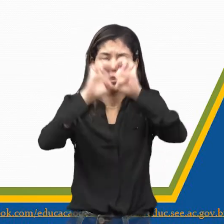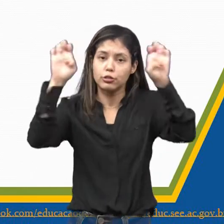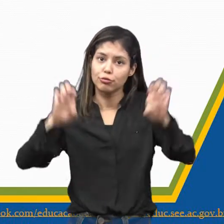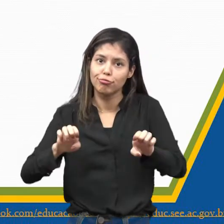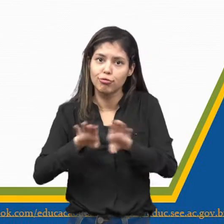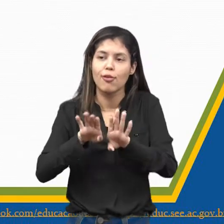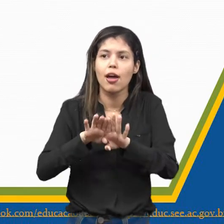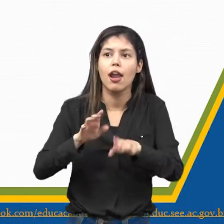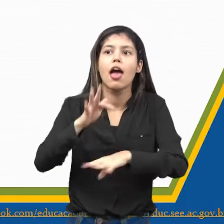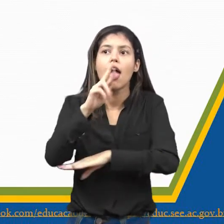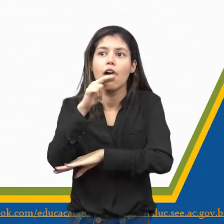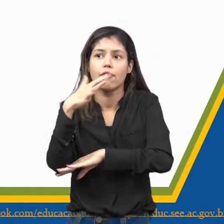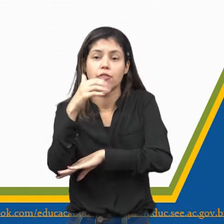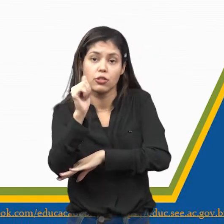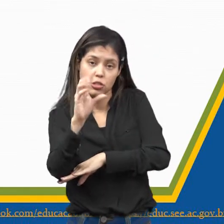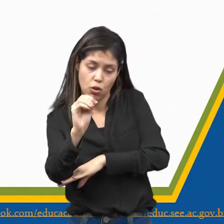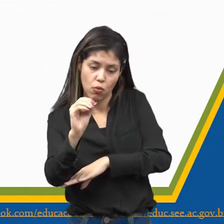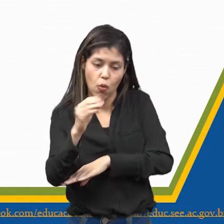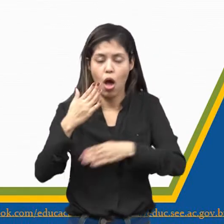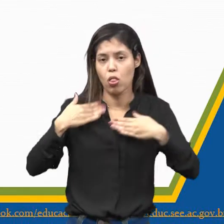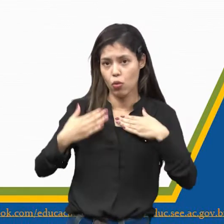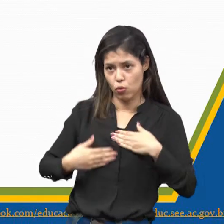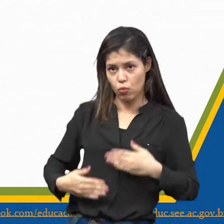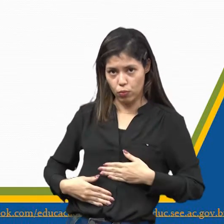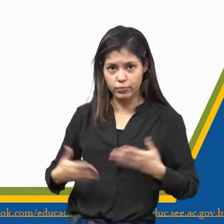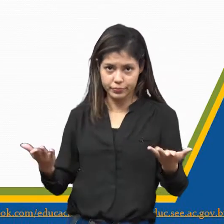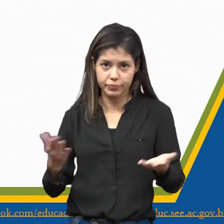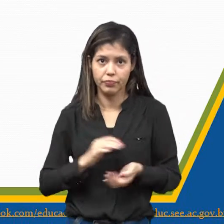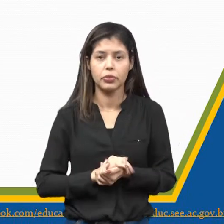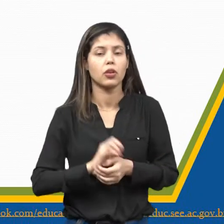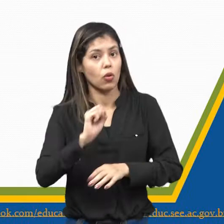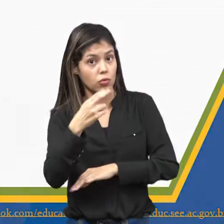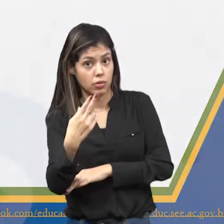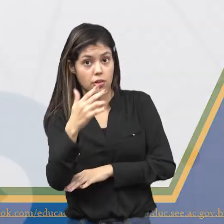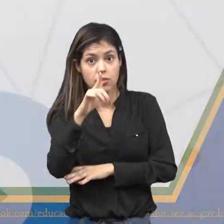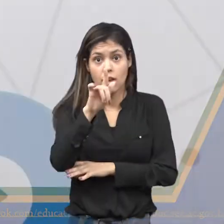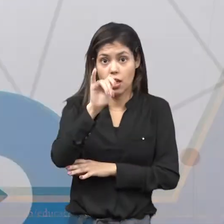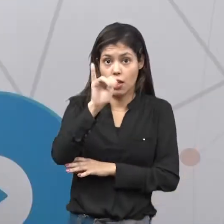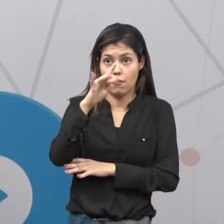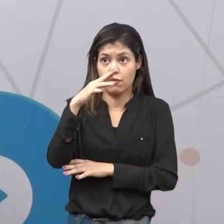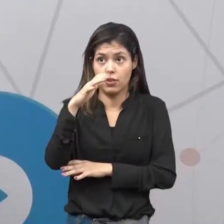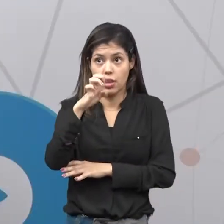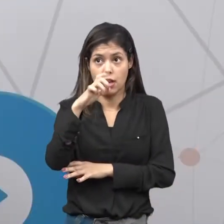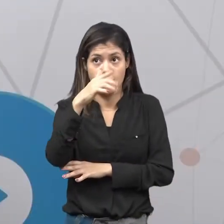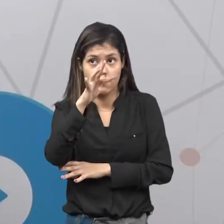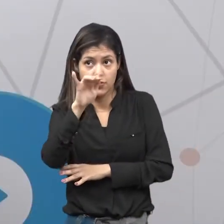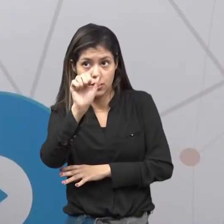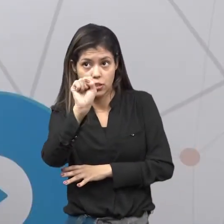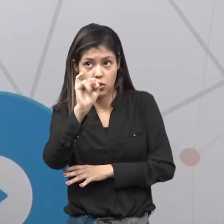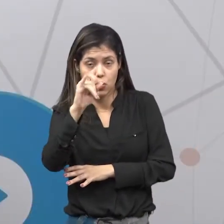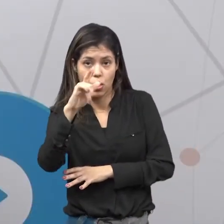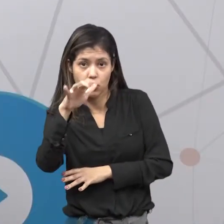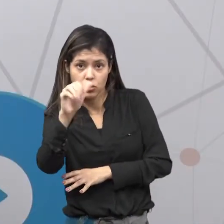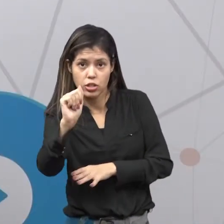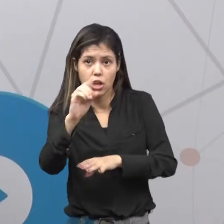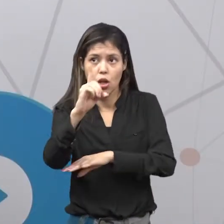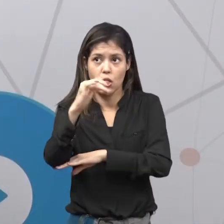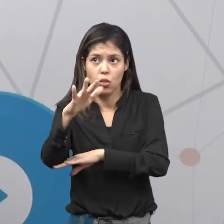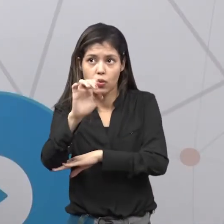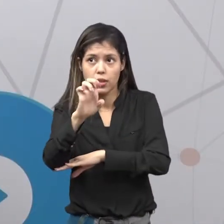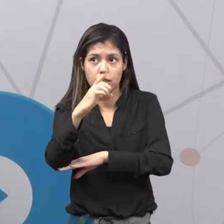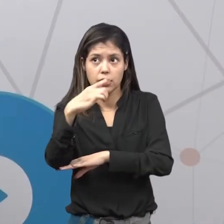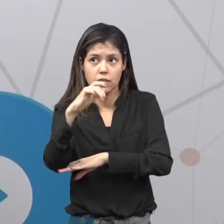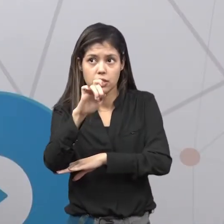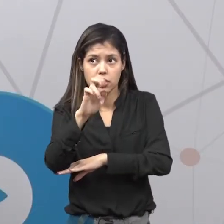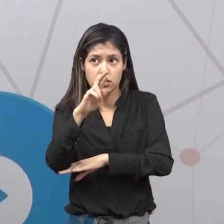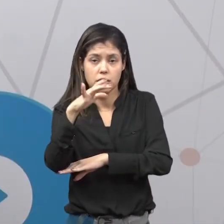funções dos sistemas do corpo humano. Ou seja, a fisiologia do exercício, ela estuda as funções do nosso corpo enquanto